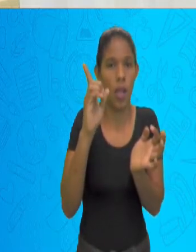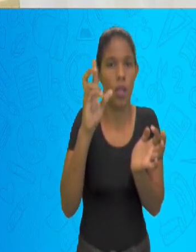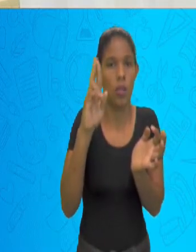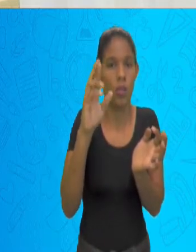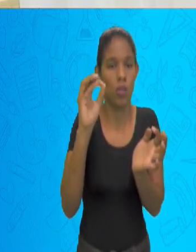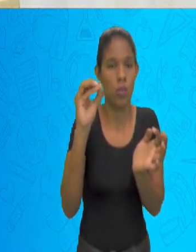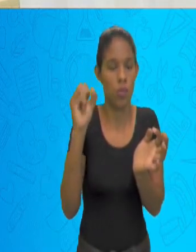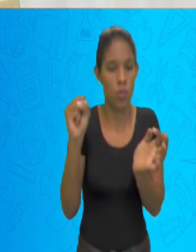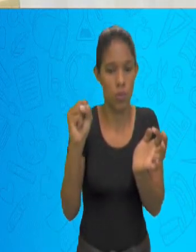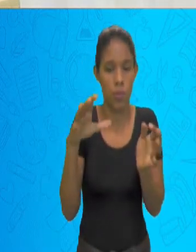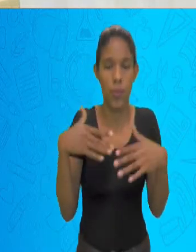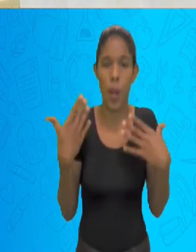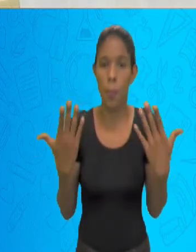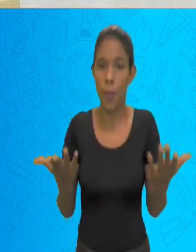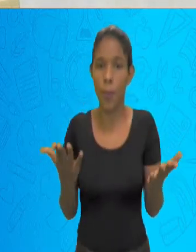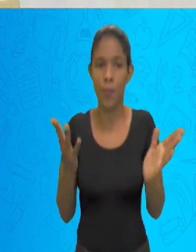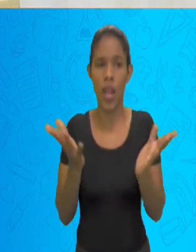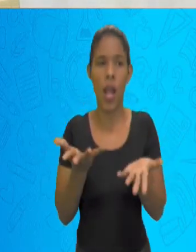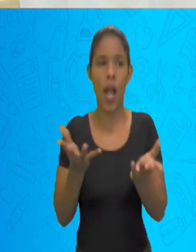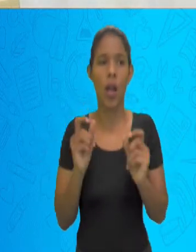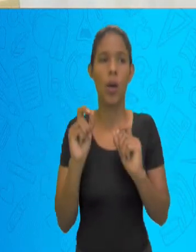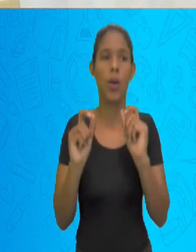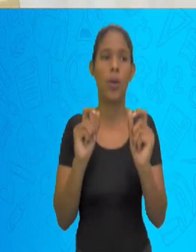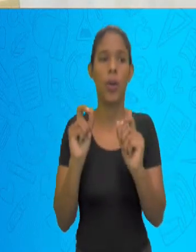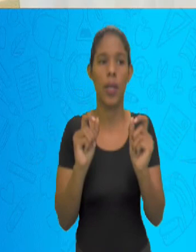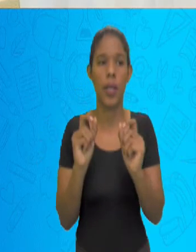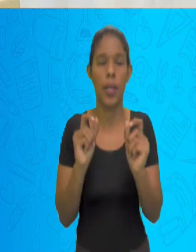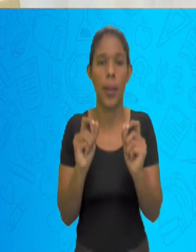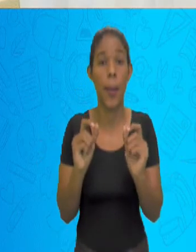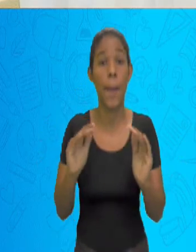Nós vamos agora falar um pouquinho sobre as